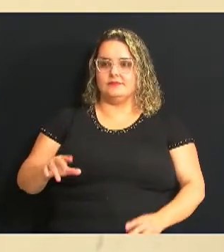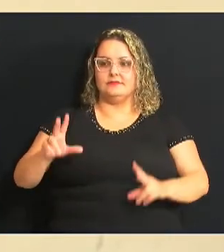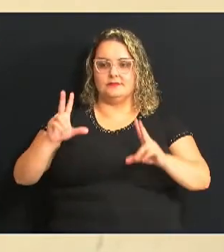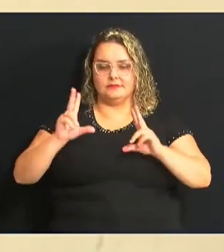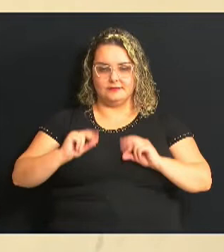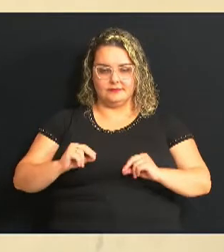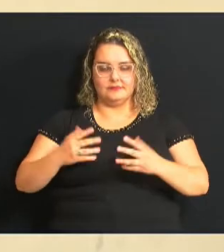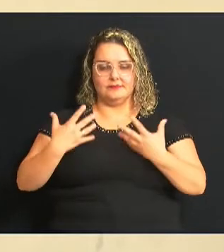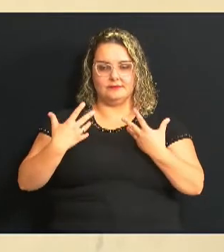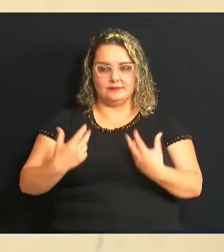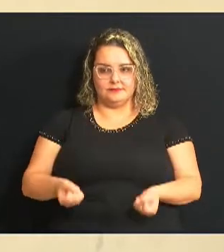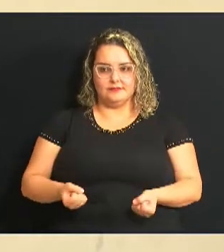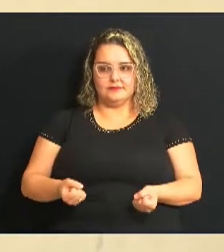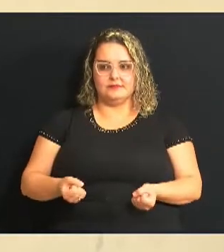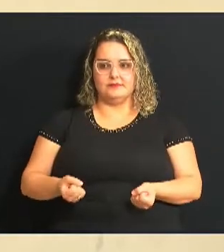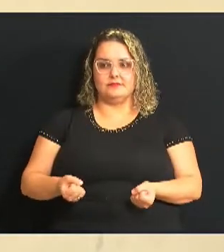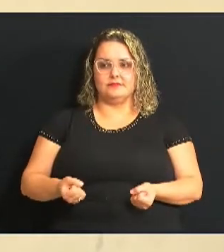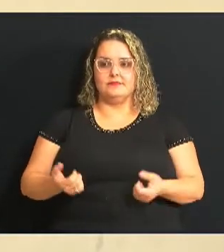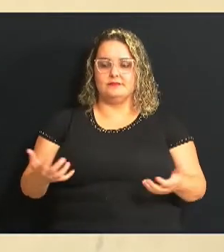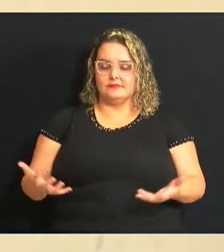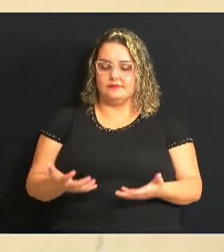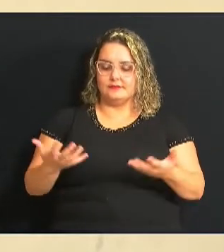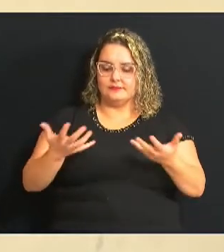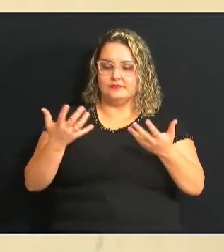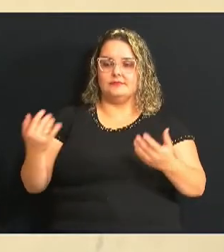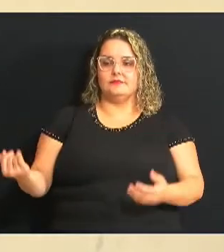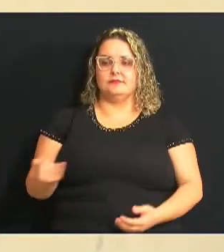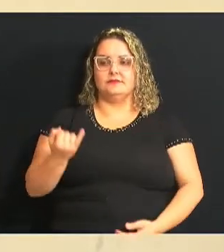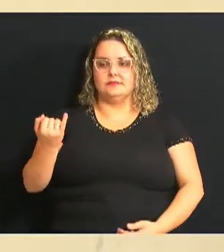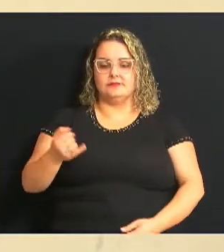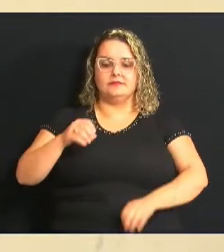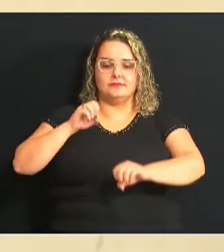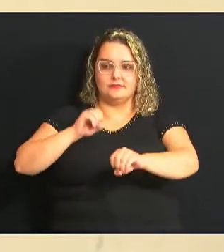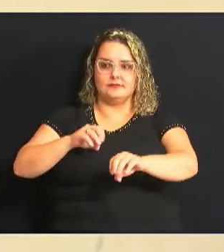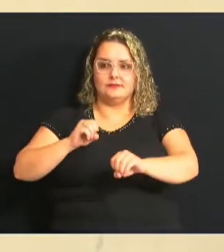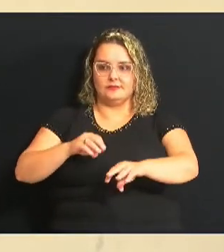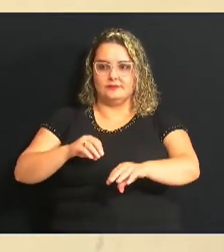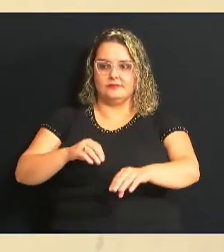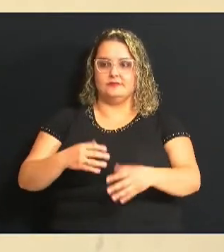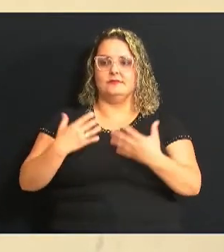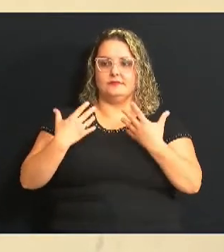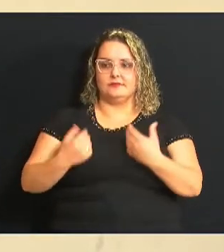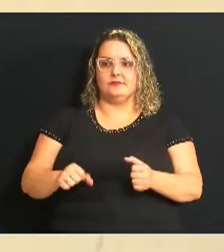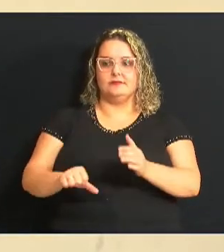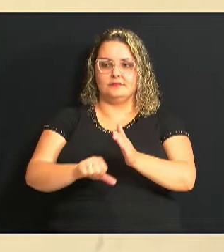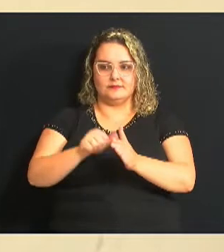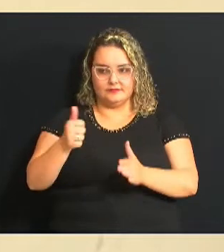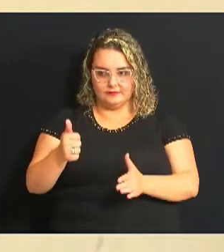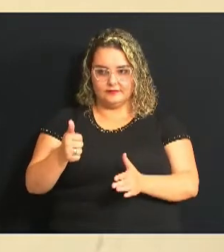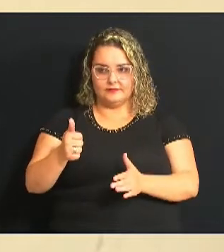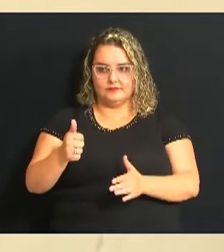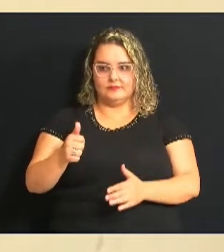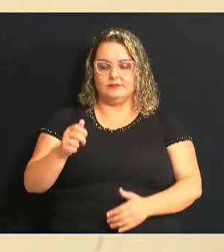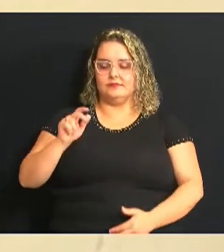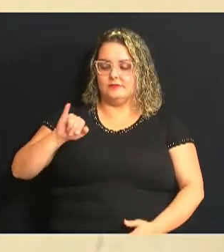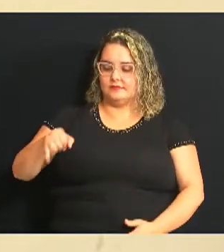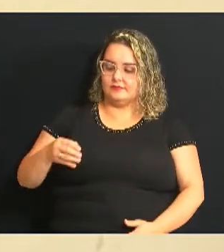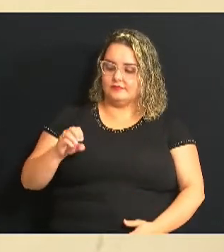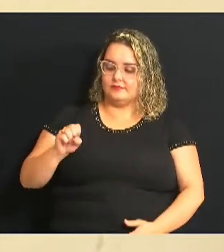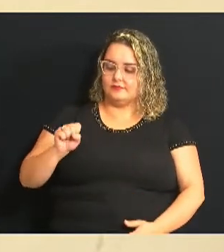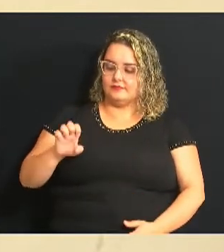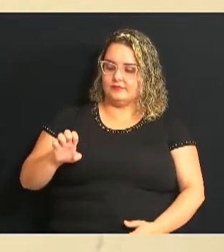esta honraria por sua contribuição à educação. Recebe, primeiramente, José